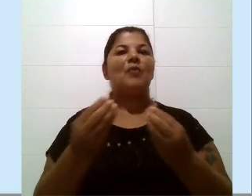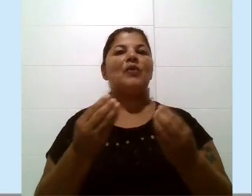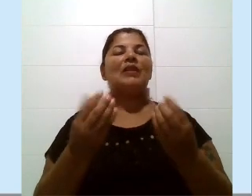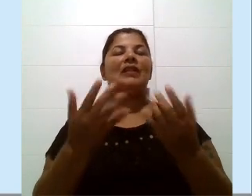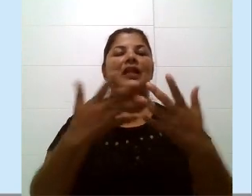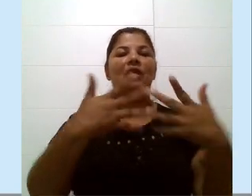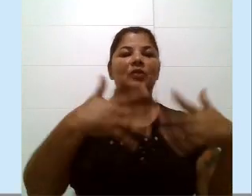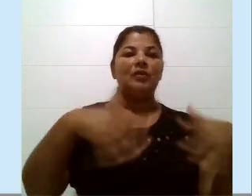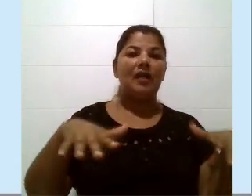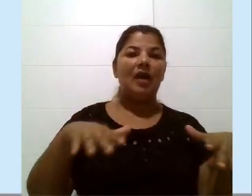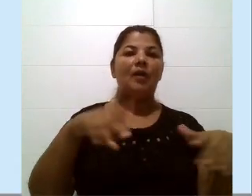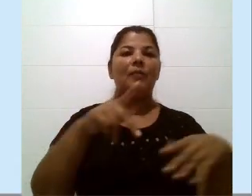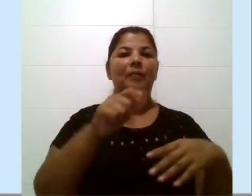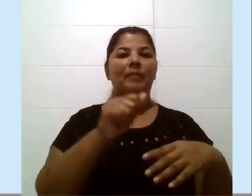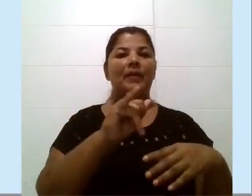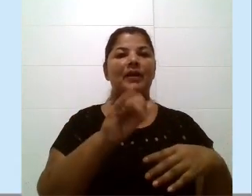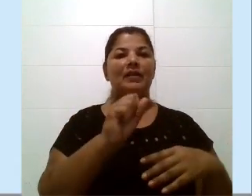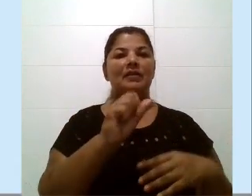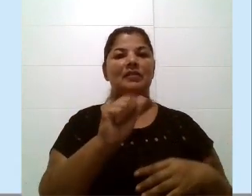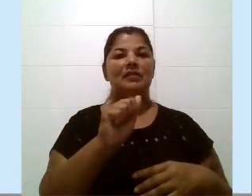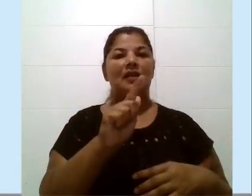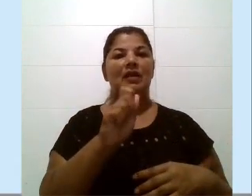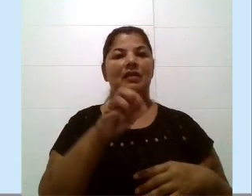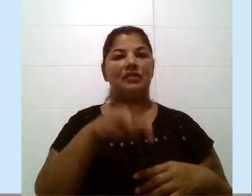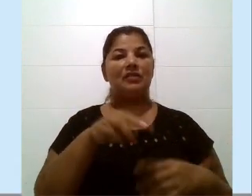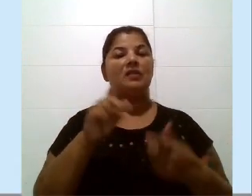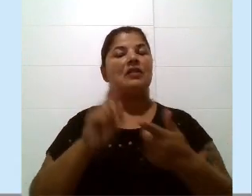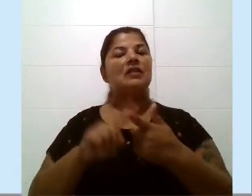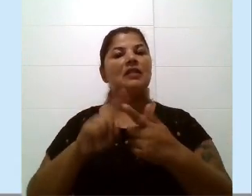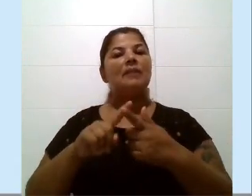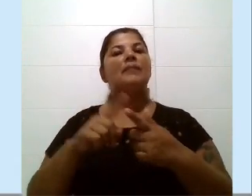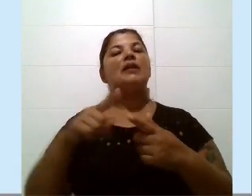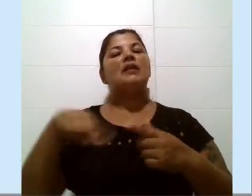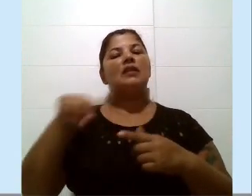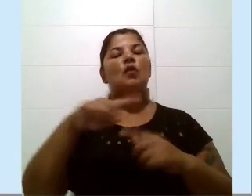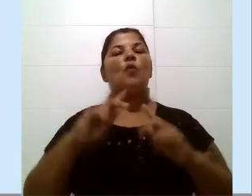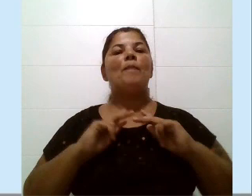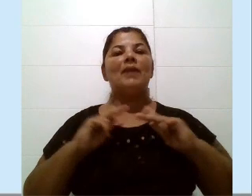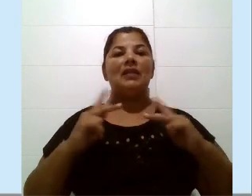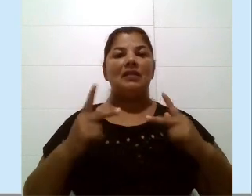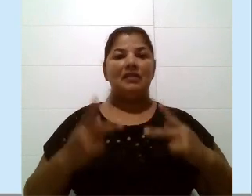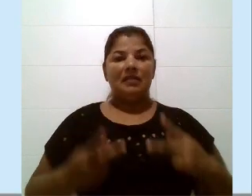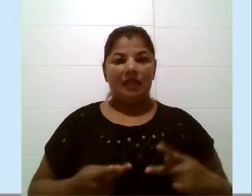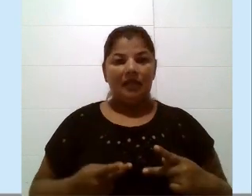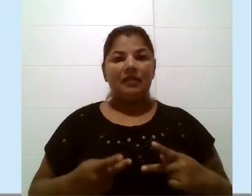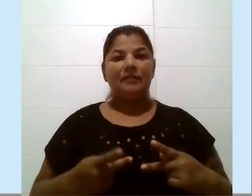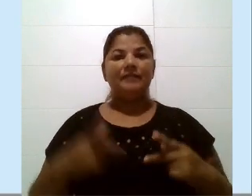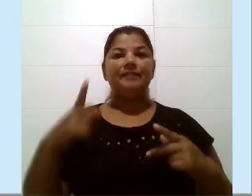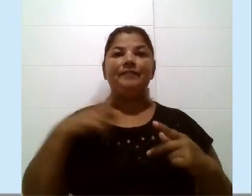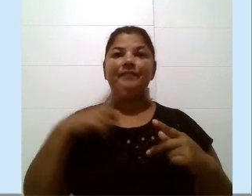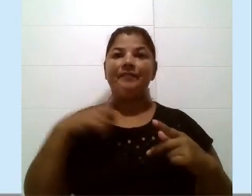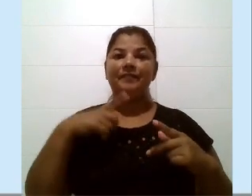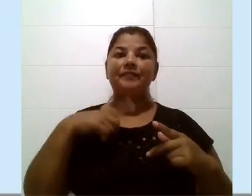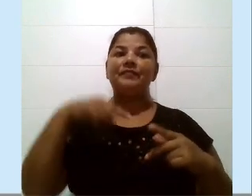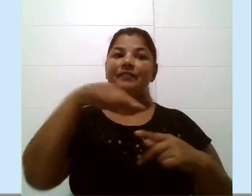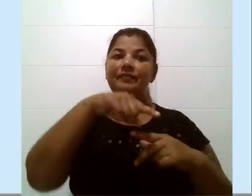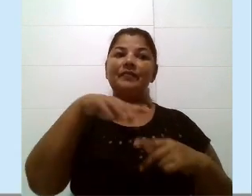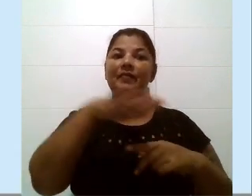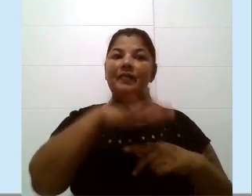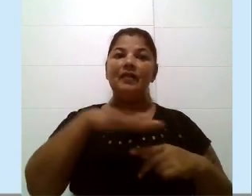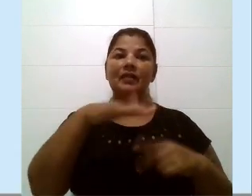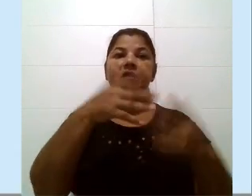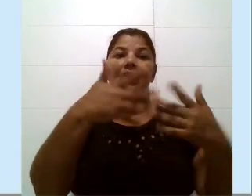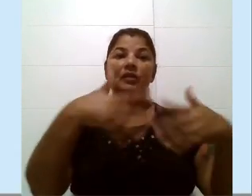paisagem natural e a paisagem humanizada, tá? Mas sobre essa paisagem existe aí o solo, tá? Então o solo é